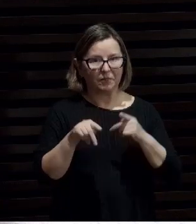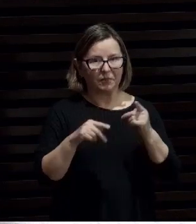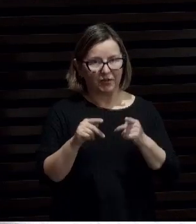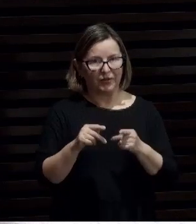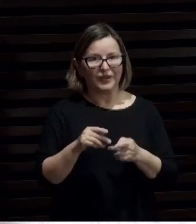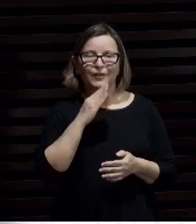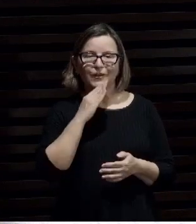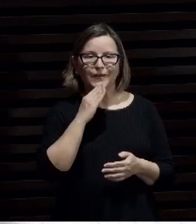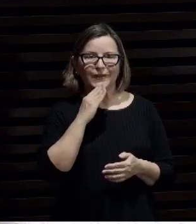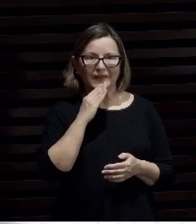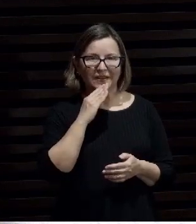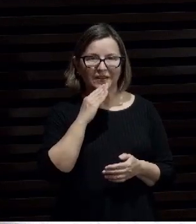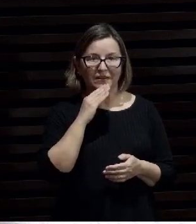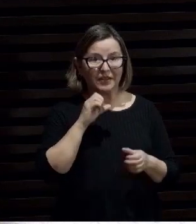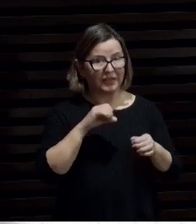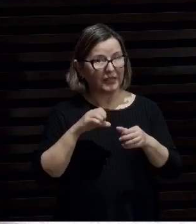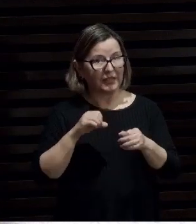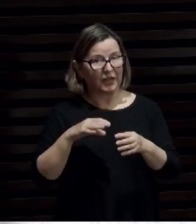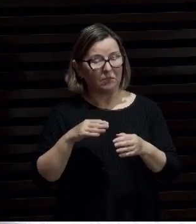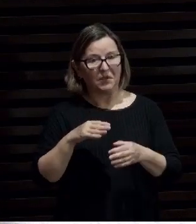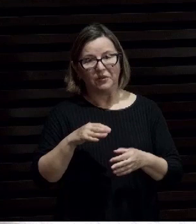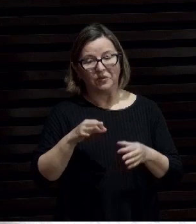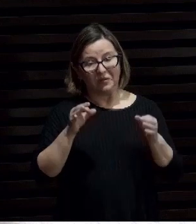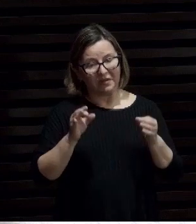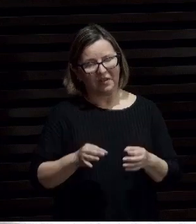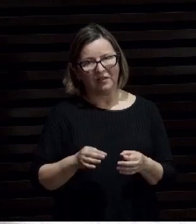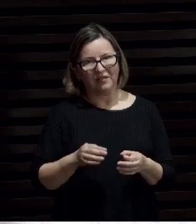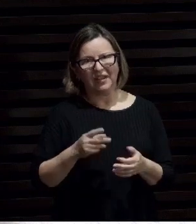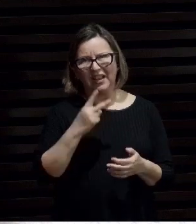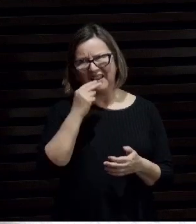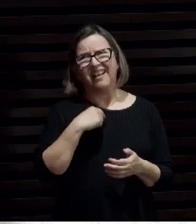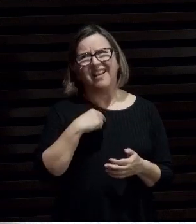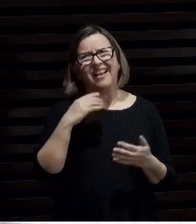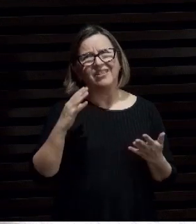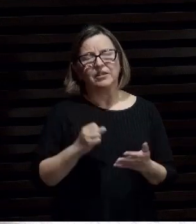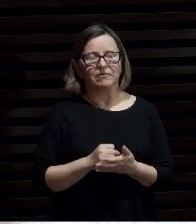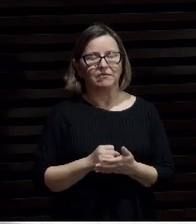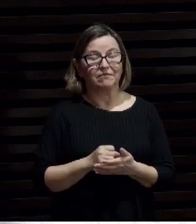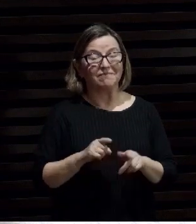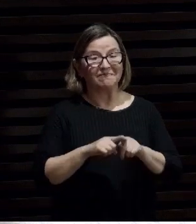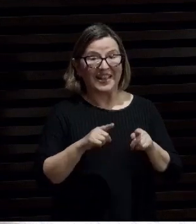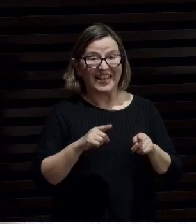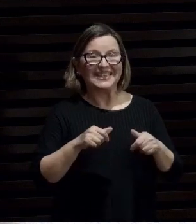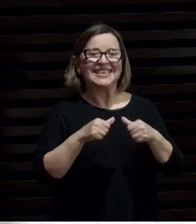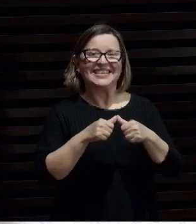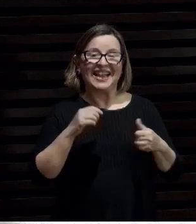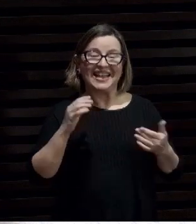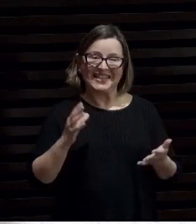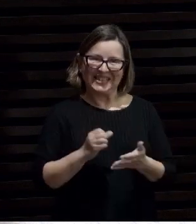correta, logo estou salvo. Não. Está salvo quem nascer de novo.